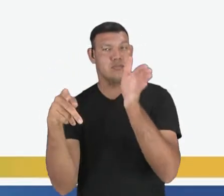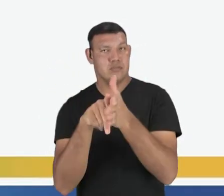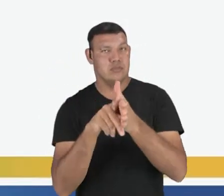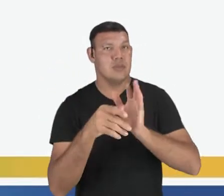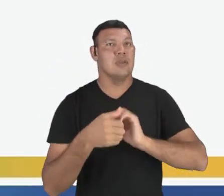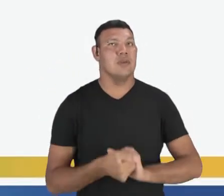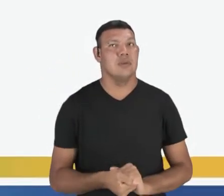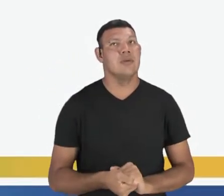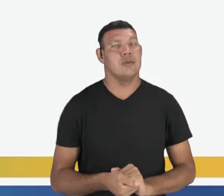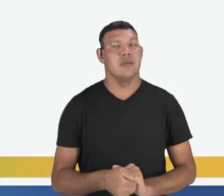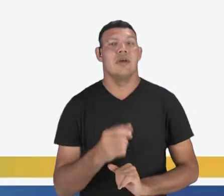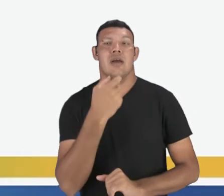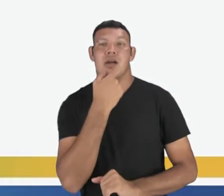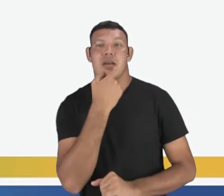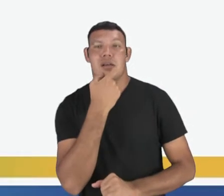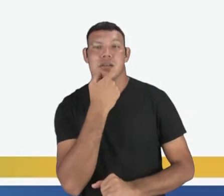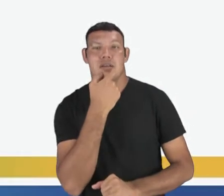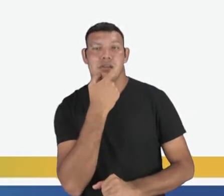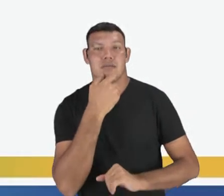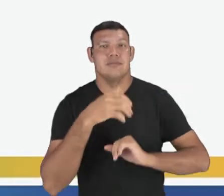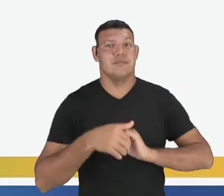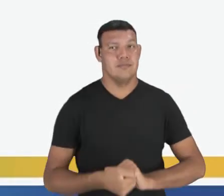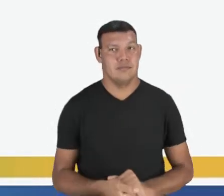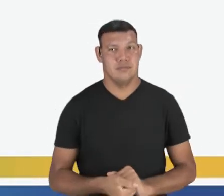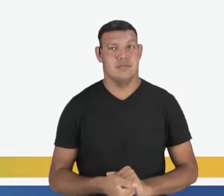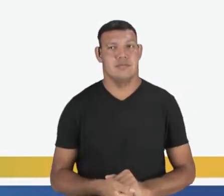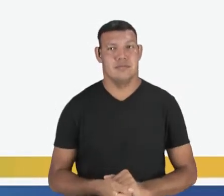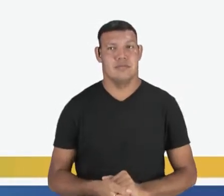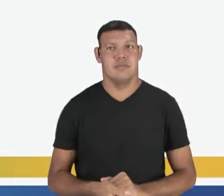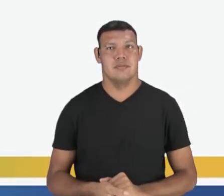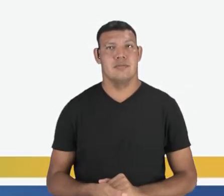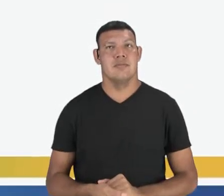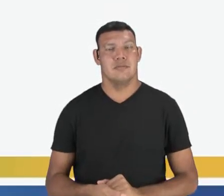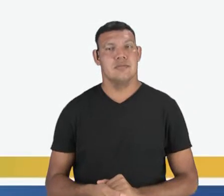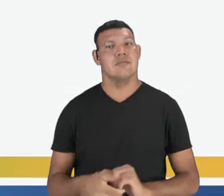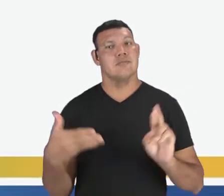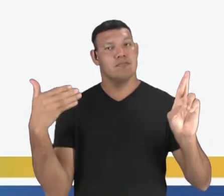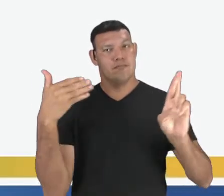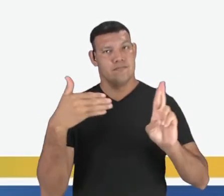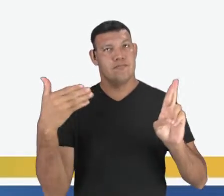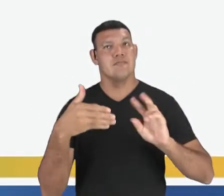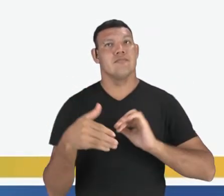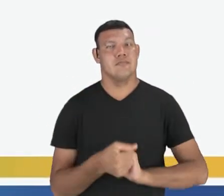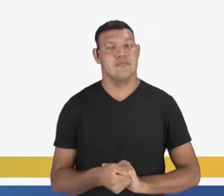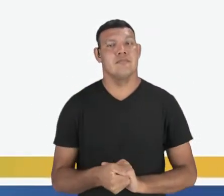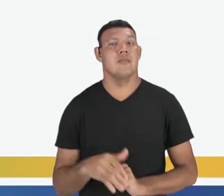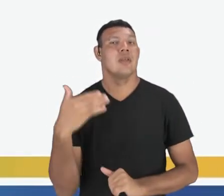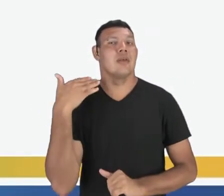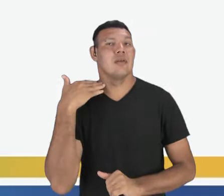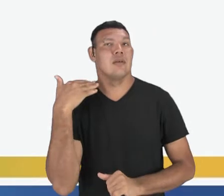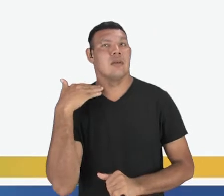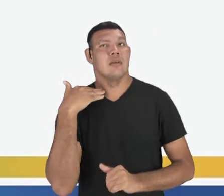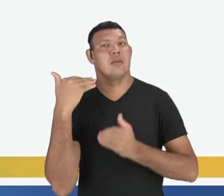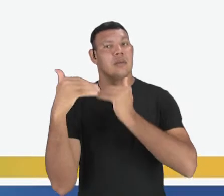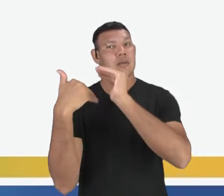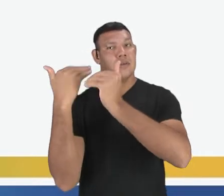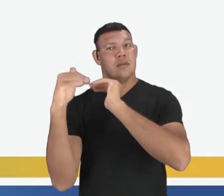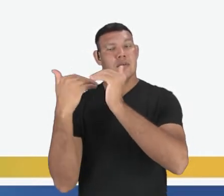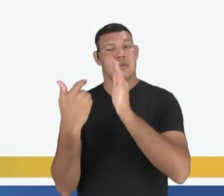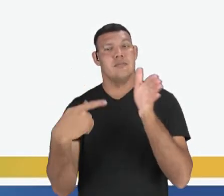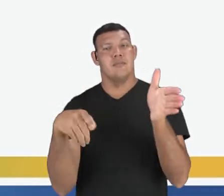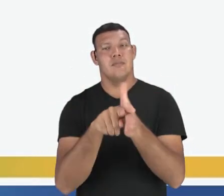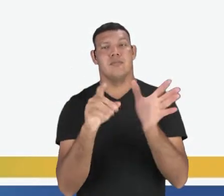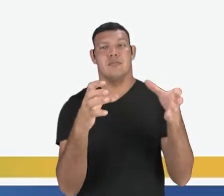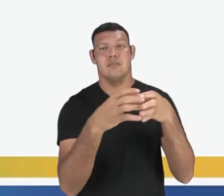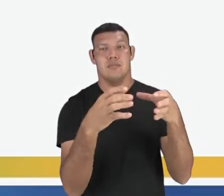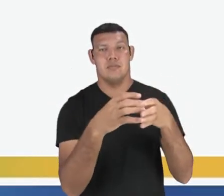uma sigla em inglês, New Development Bank, também referido como Banco de Desenvolvimento do BRIC, ou